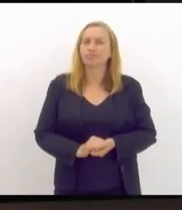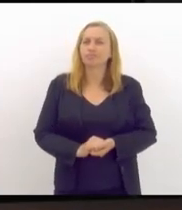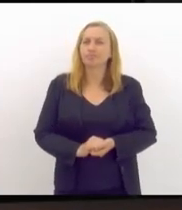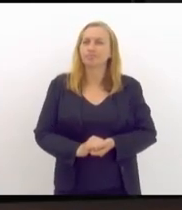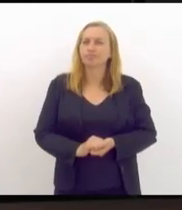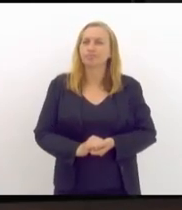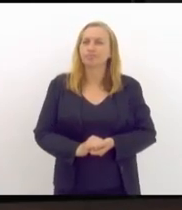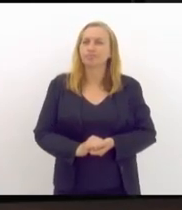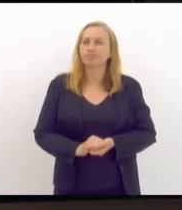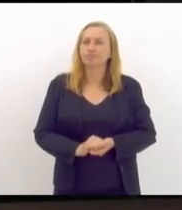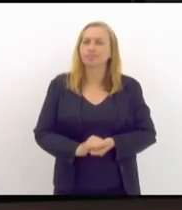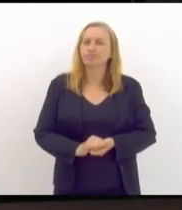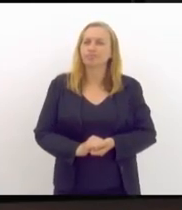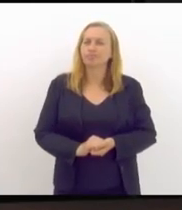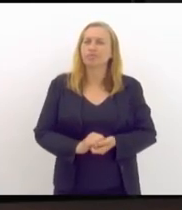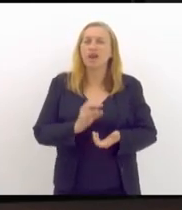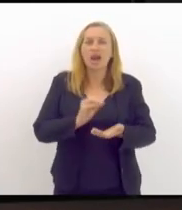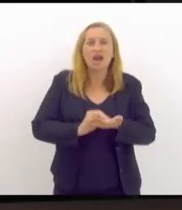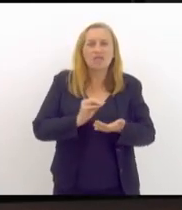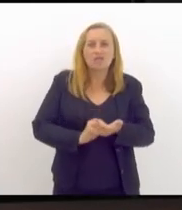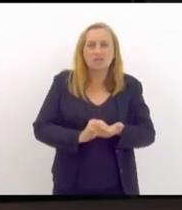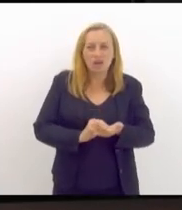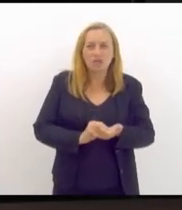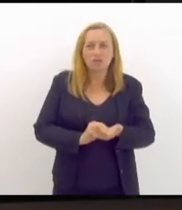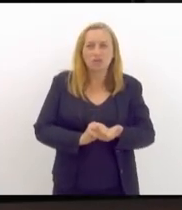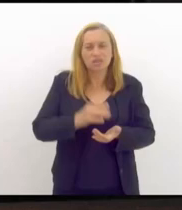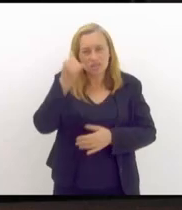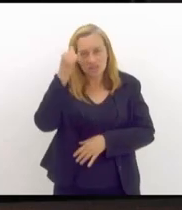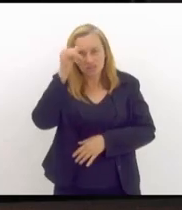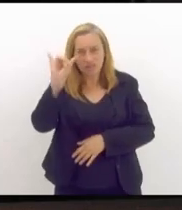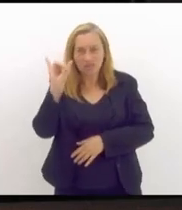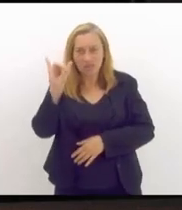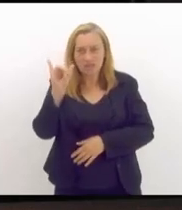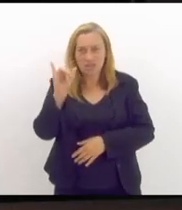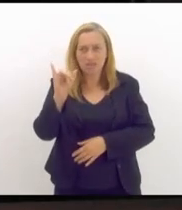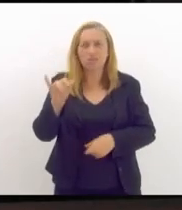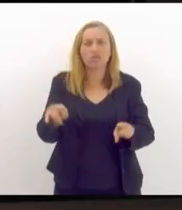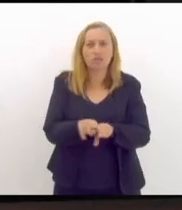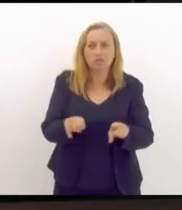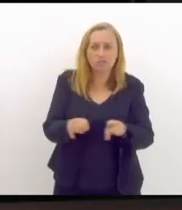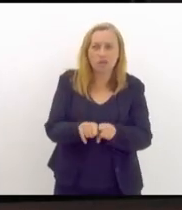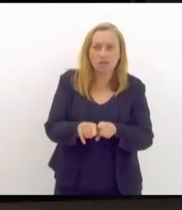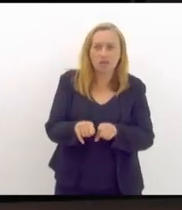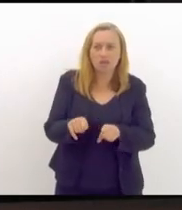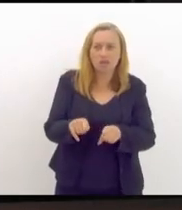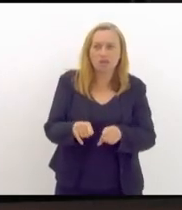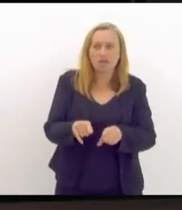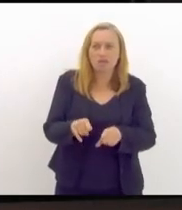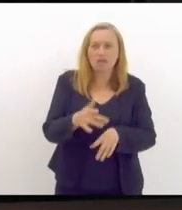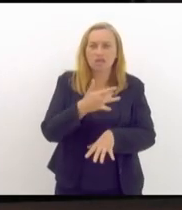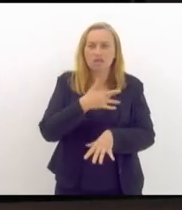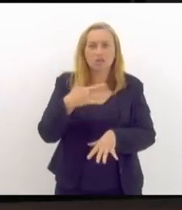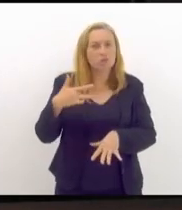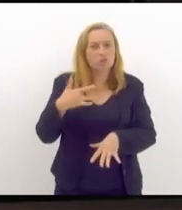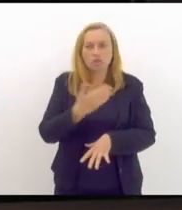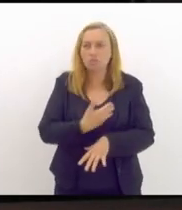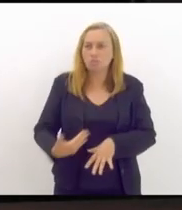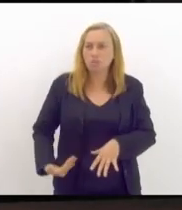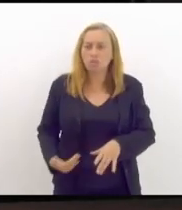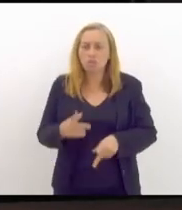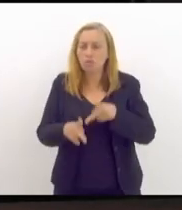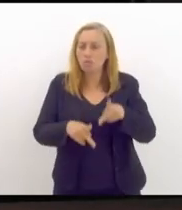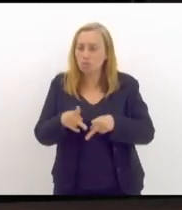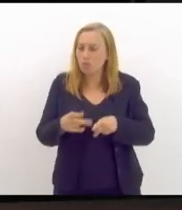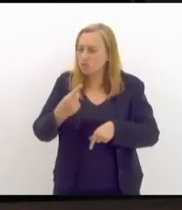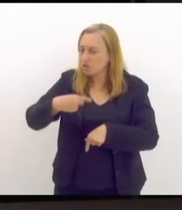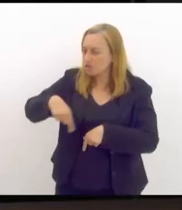no combate nas prevenção com os alagamentos enchentes mas também com a saúde pública a população que vai se cuidar